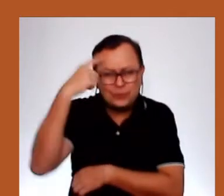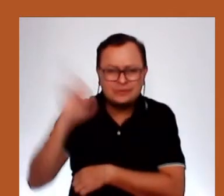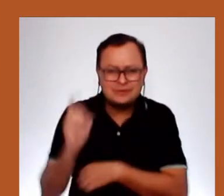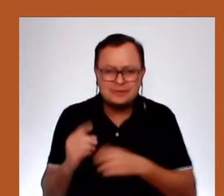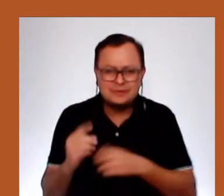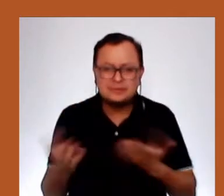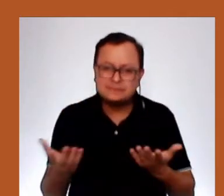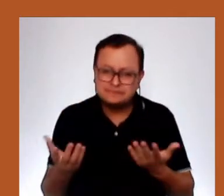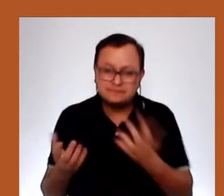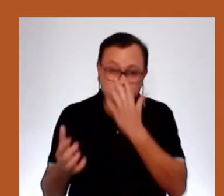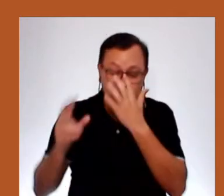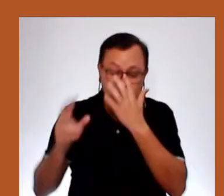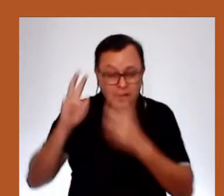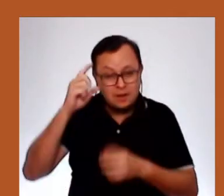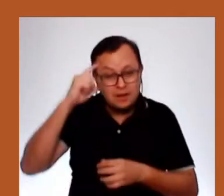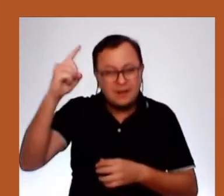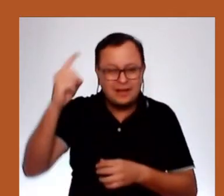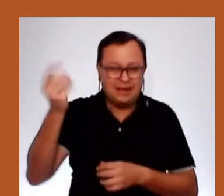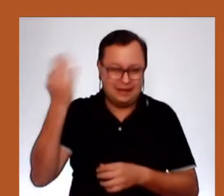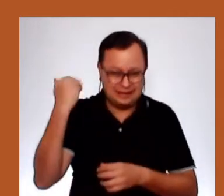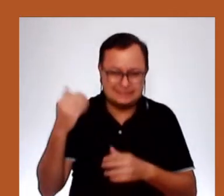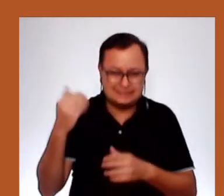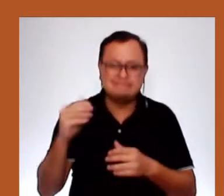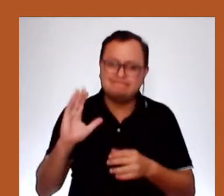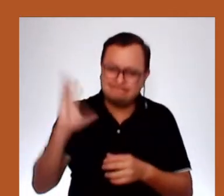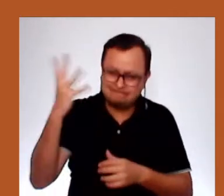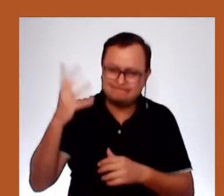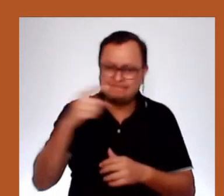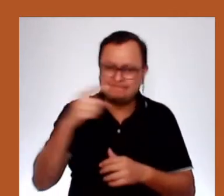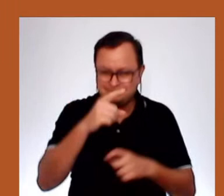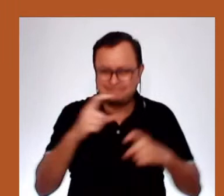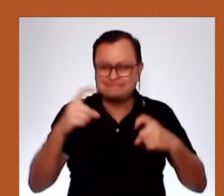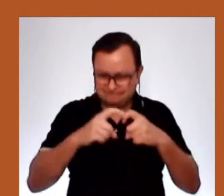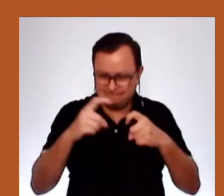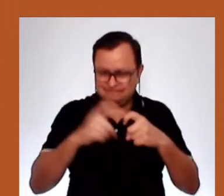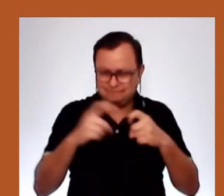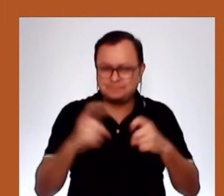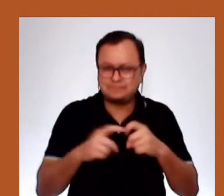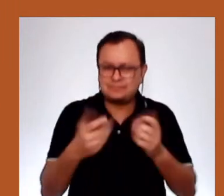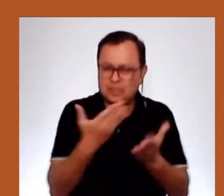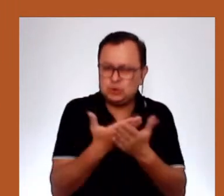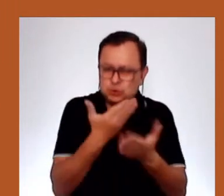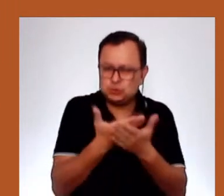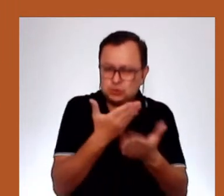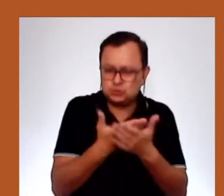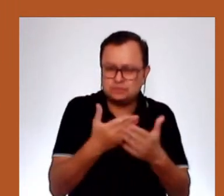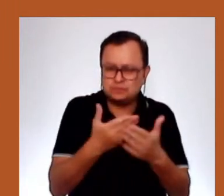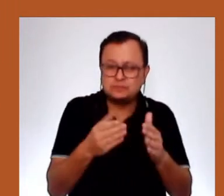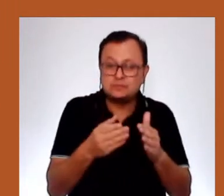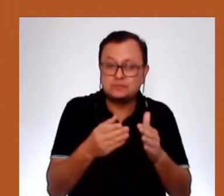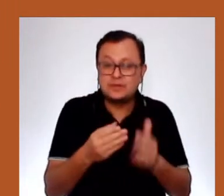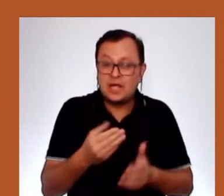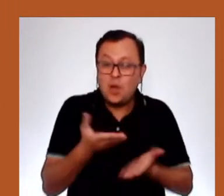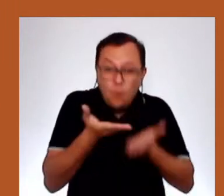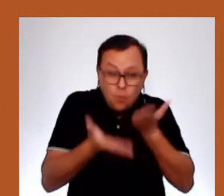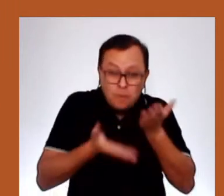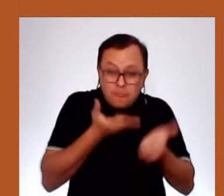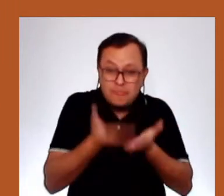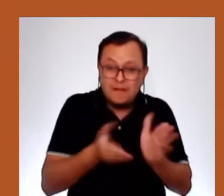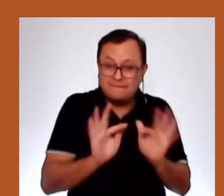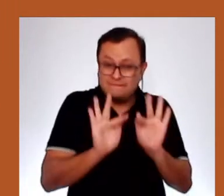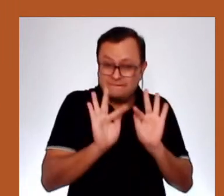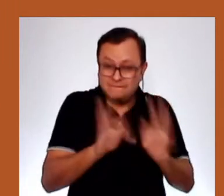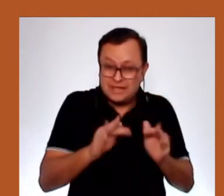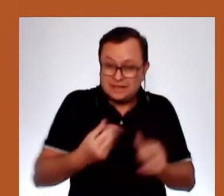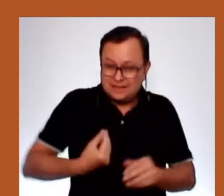da história, na medicina, acho que os cuidados paliativos ainda estavam muito